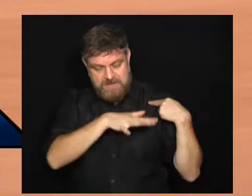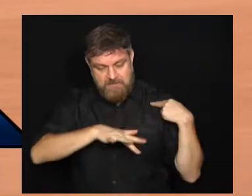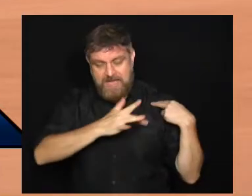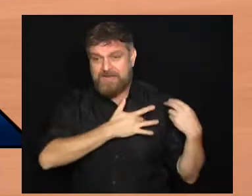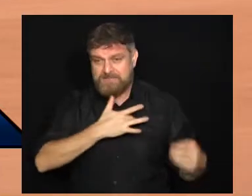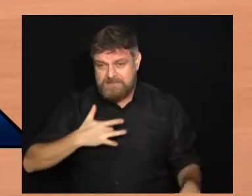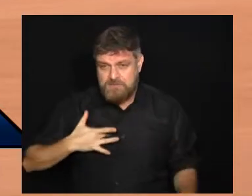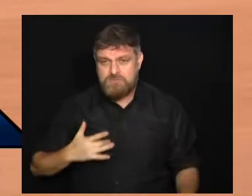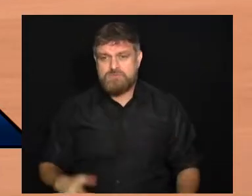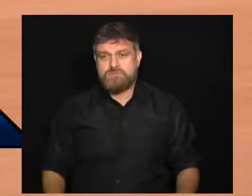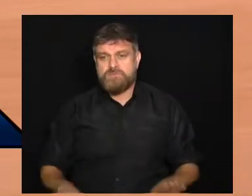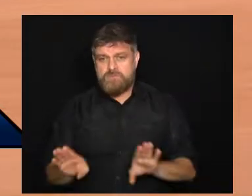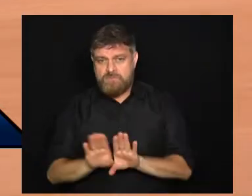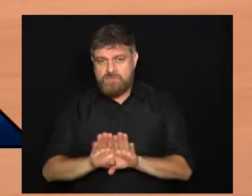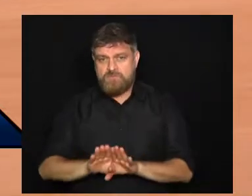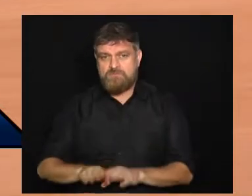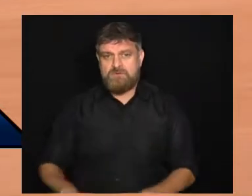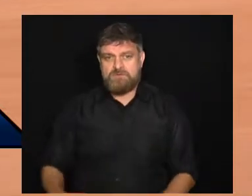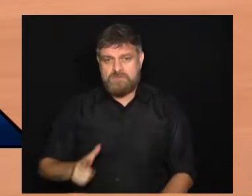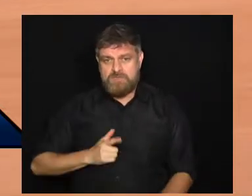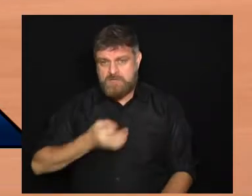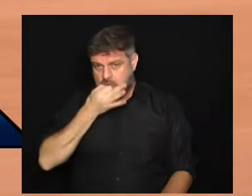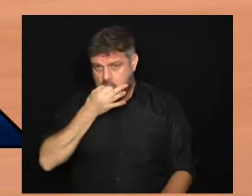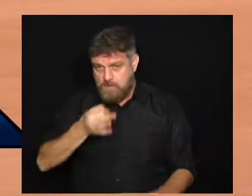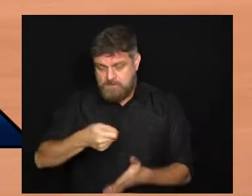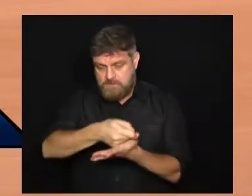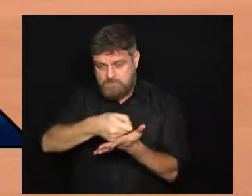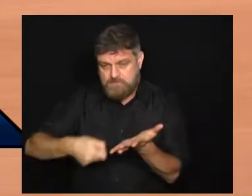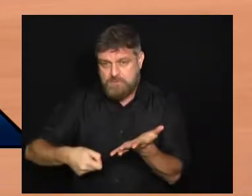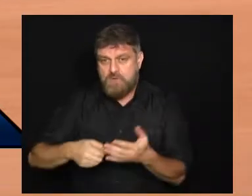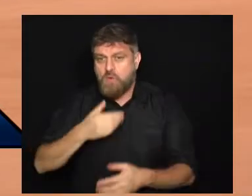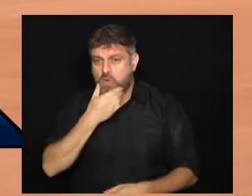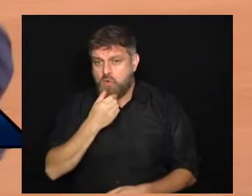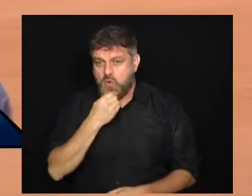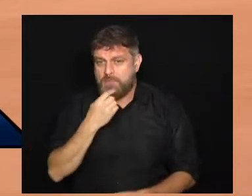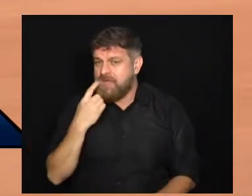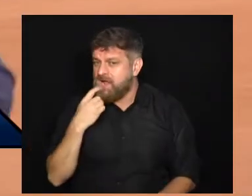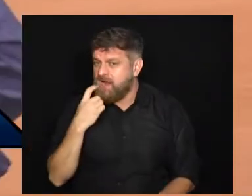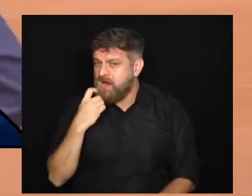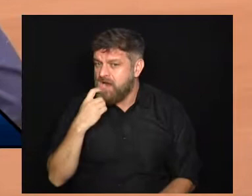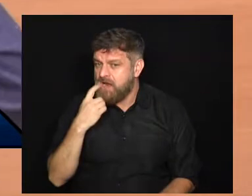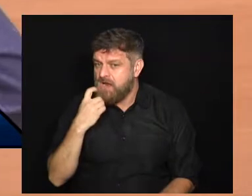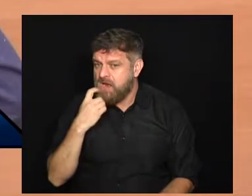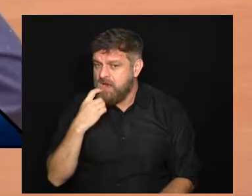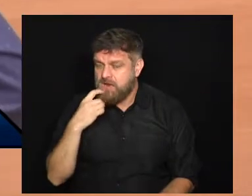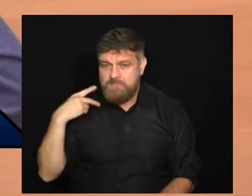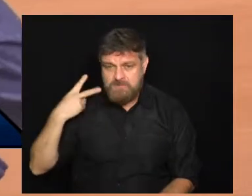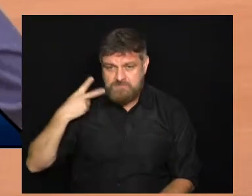a discussão e votação do parecer exarado pelo senhor Gilberto Vermelho, favorável ao projeto de lei